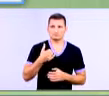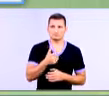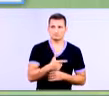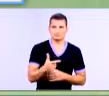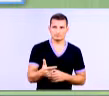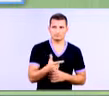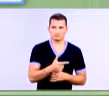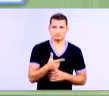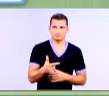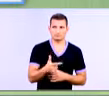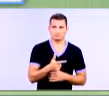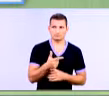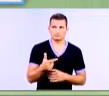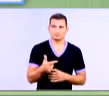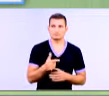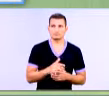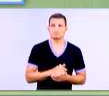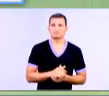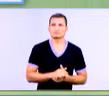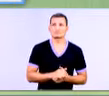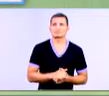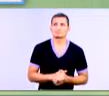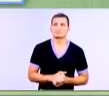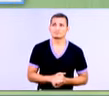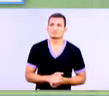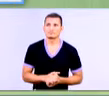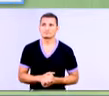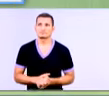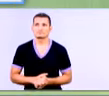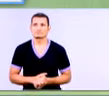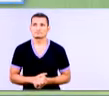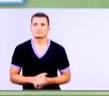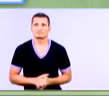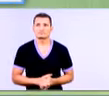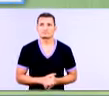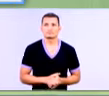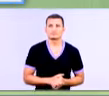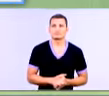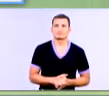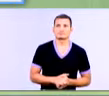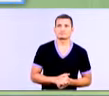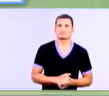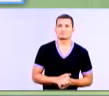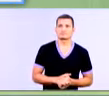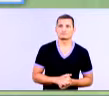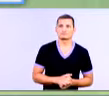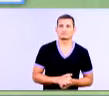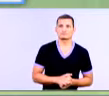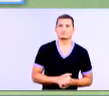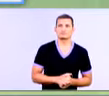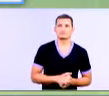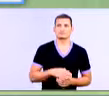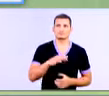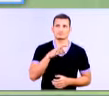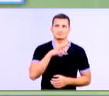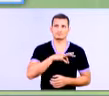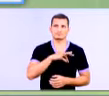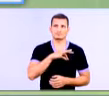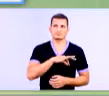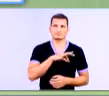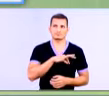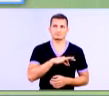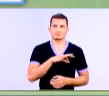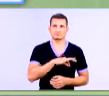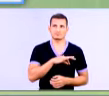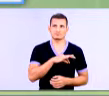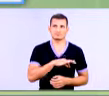aninhos, de profissão, né? Professor José, 22 anos de profissão, né? E o salário, professor, está